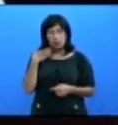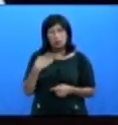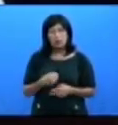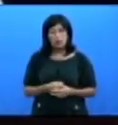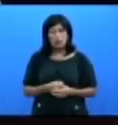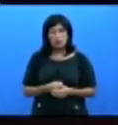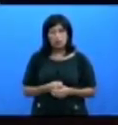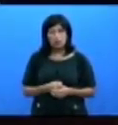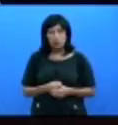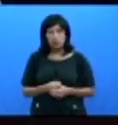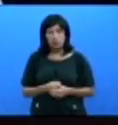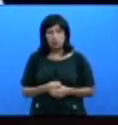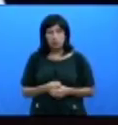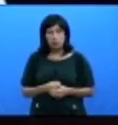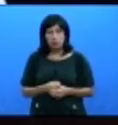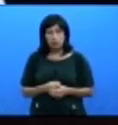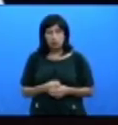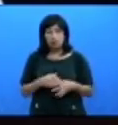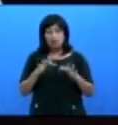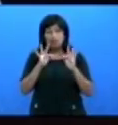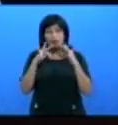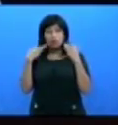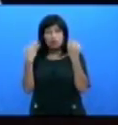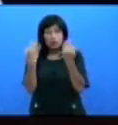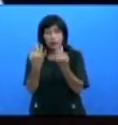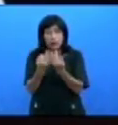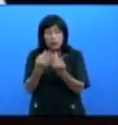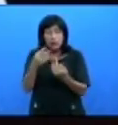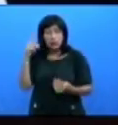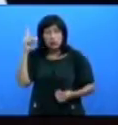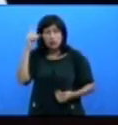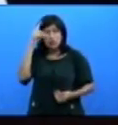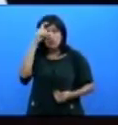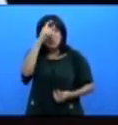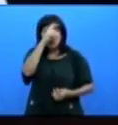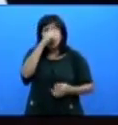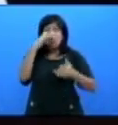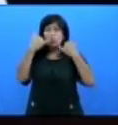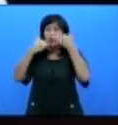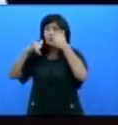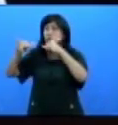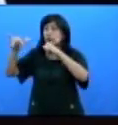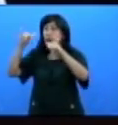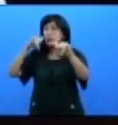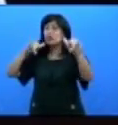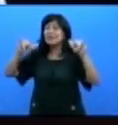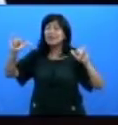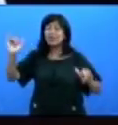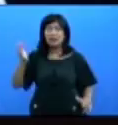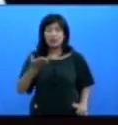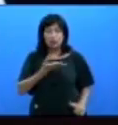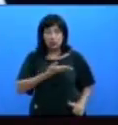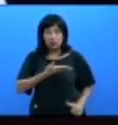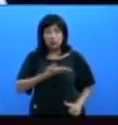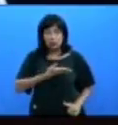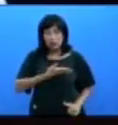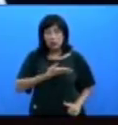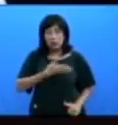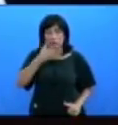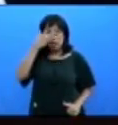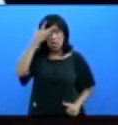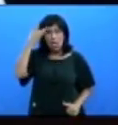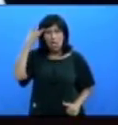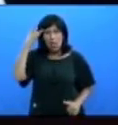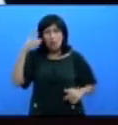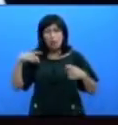faleceu e a família teve dificuldade de comunicar com os amigos, com as pessoas do bairro, não foi velado